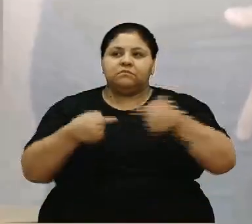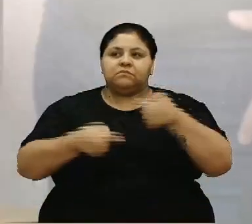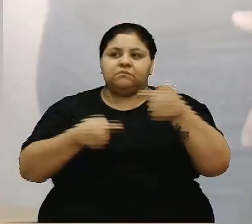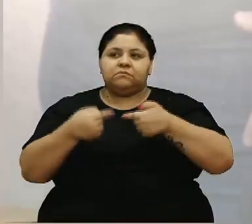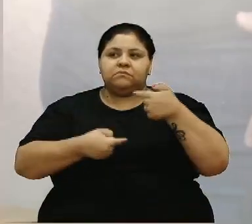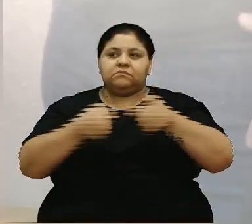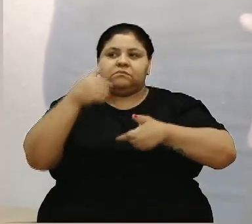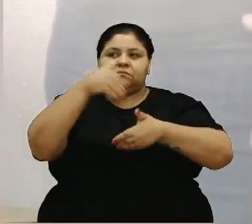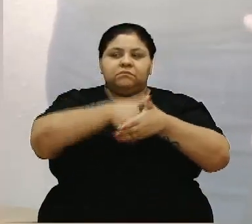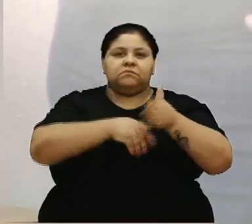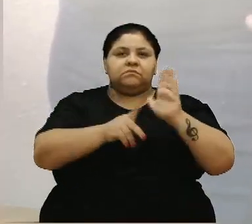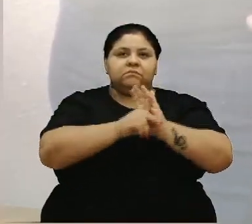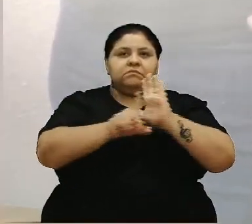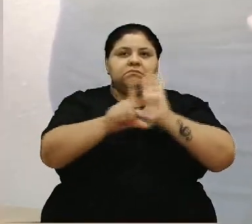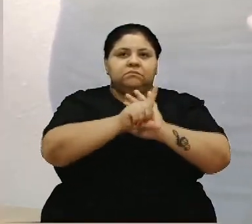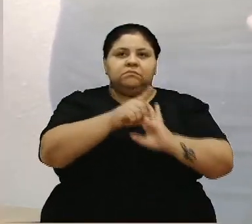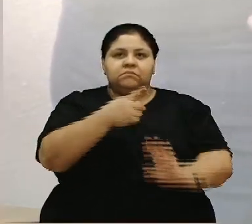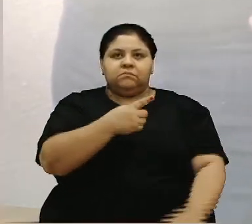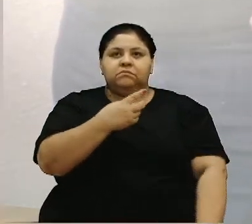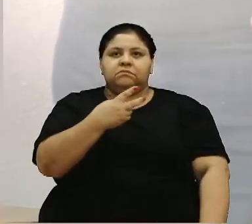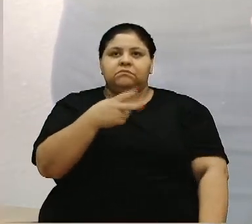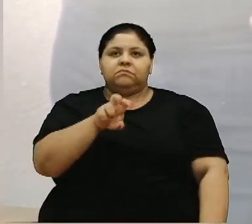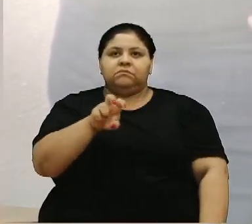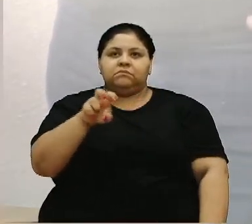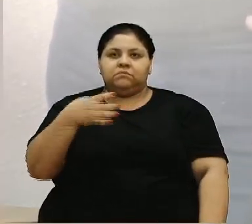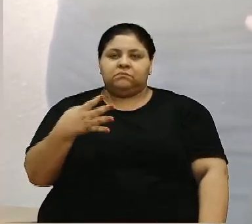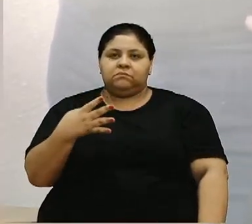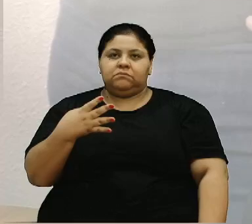pública e votação, projeto de lei número